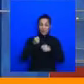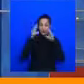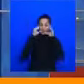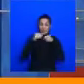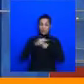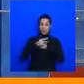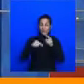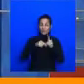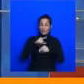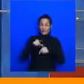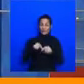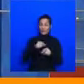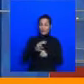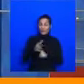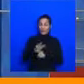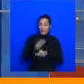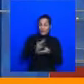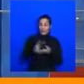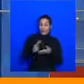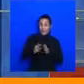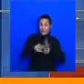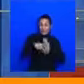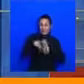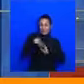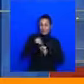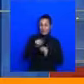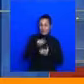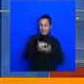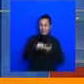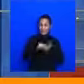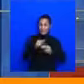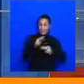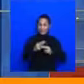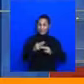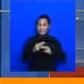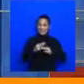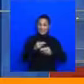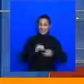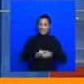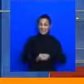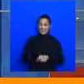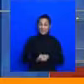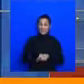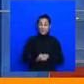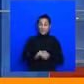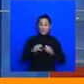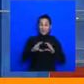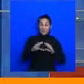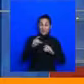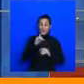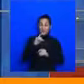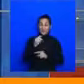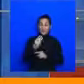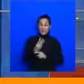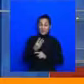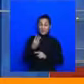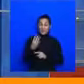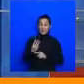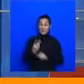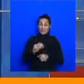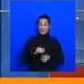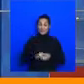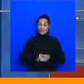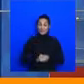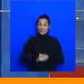da noite, muitos sorteios, muitos milhões em prêmios para você nas loterias Caixa. Bola verde